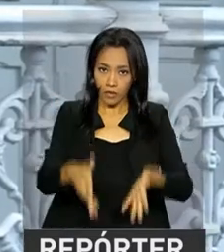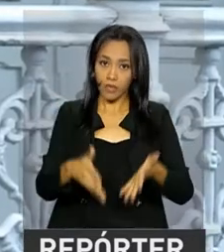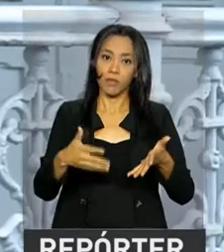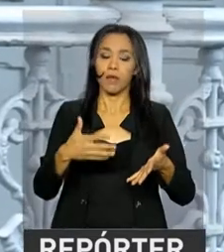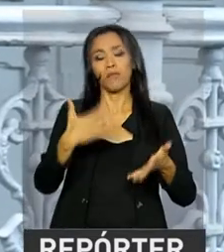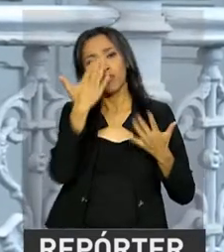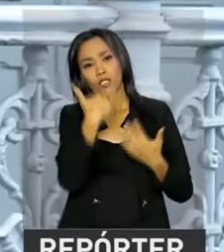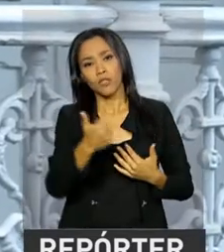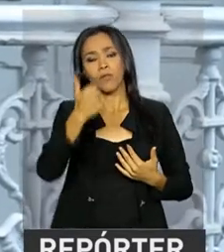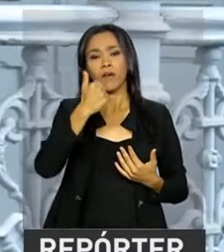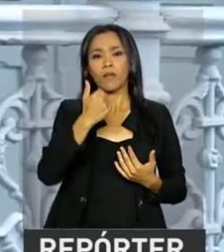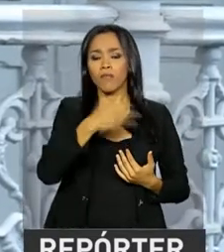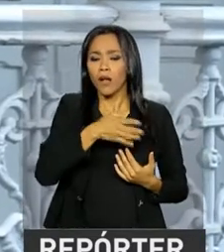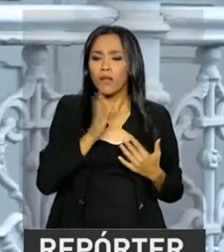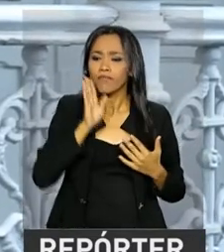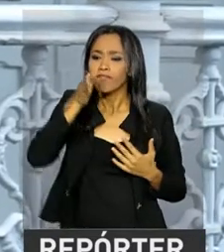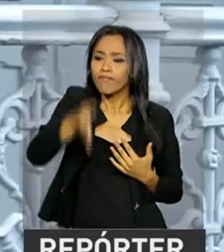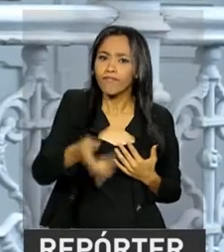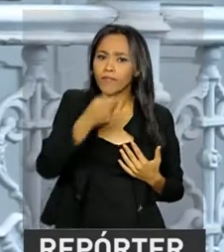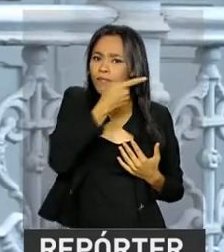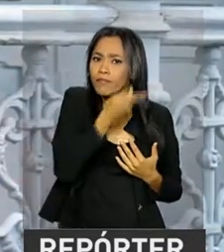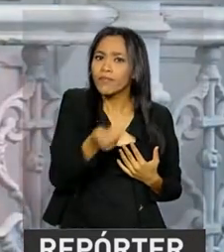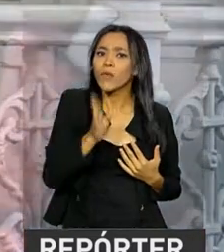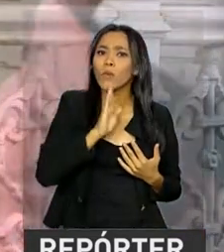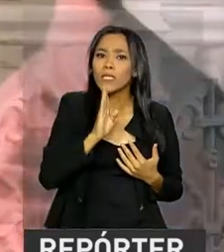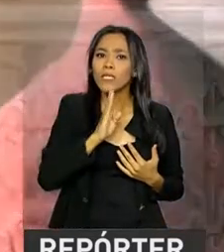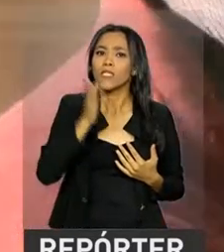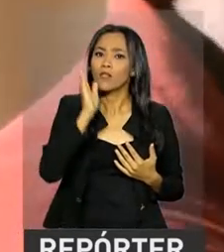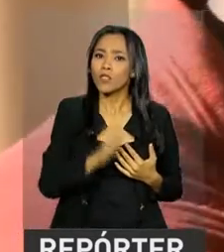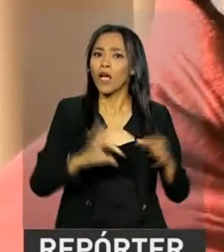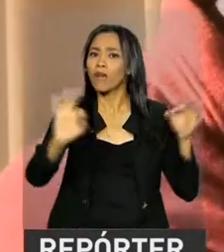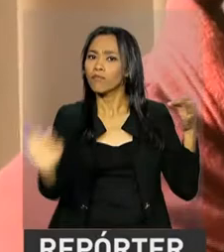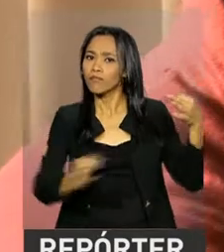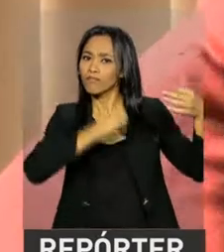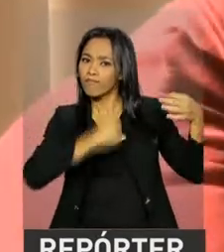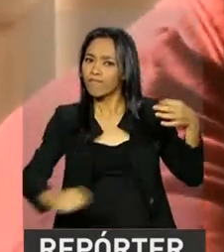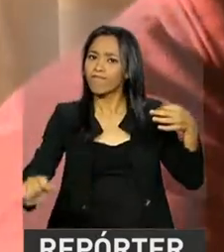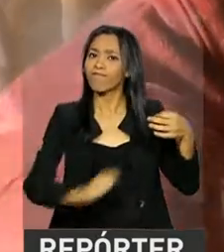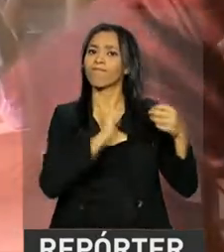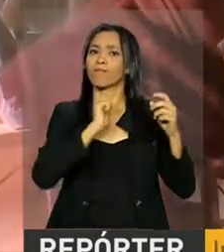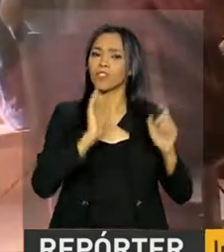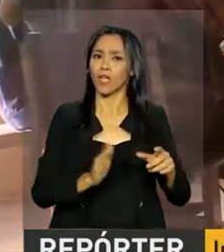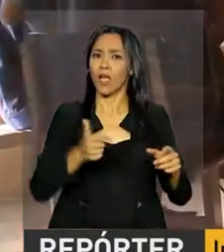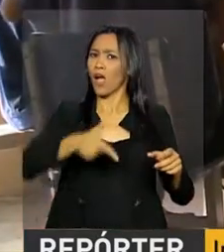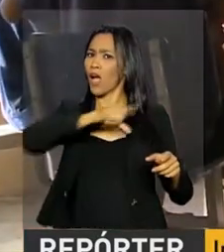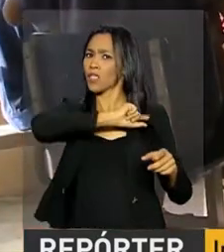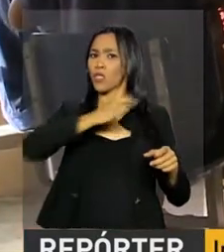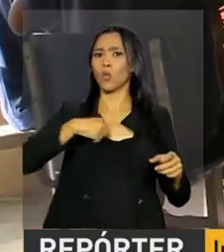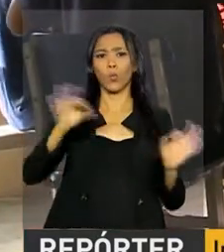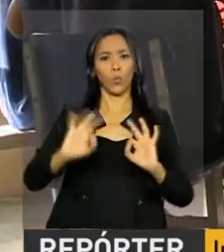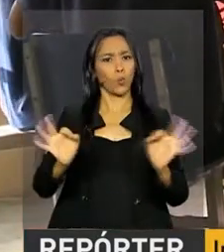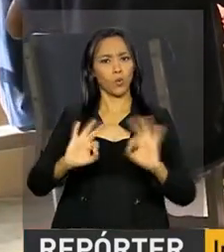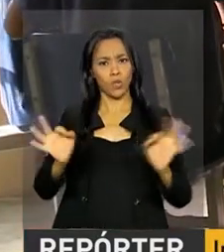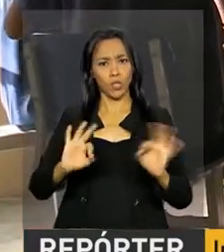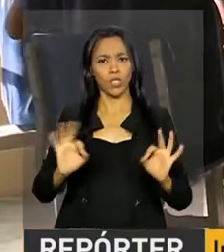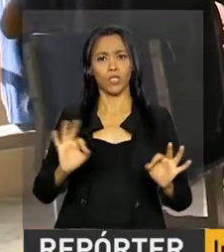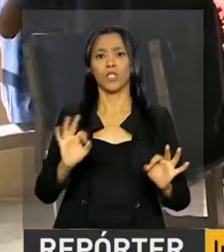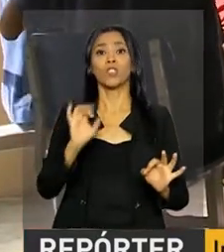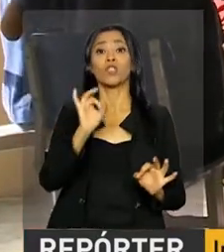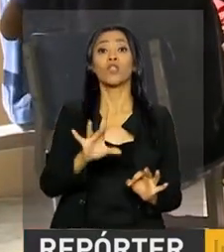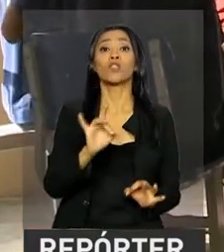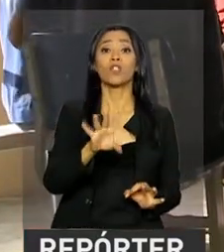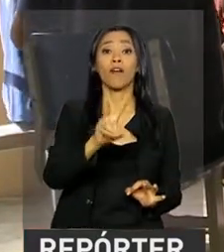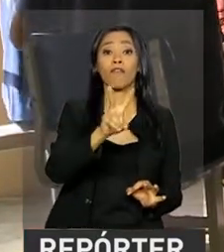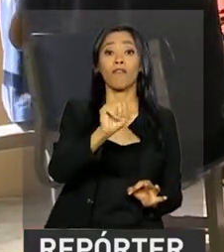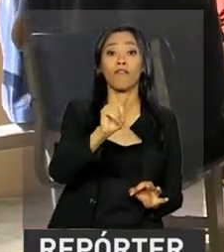o projeto. E eu já fui no intuito de tocar violoncelo. Sendo que quando eu fui eu não tinha violoncelo, só tinha vaga para contrabaixo.